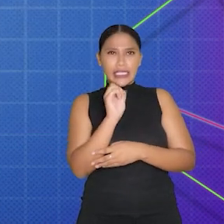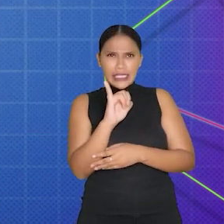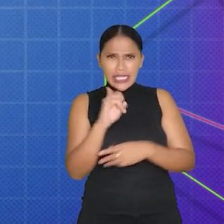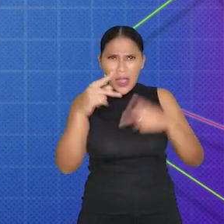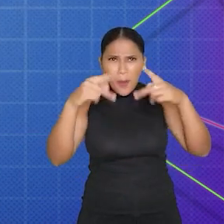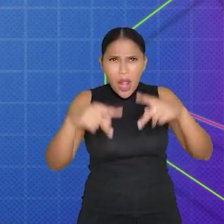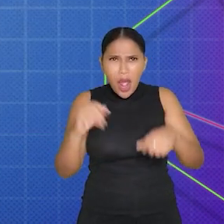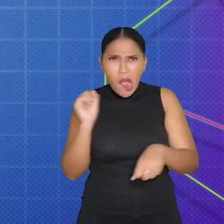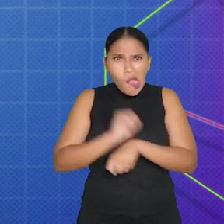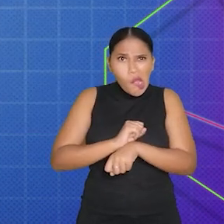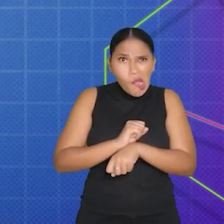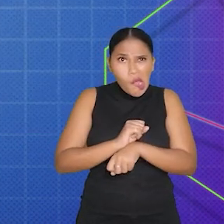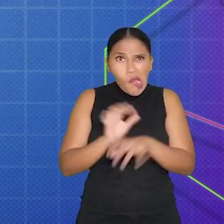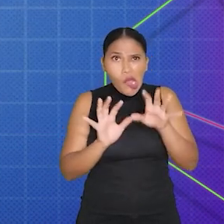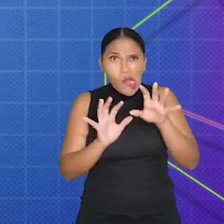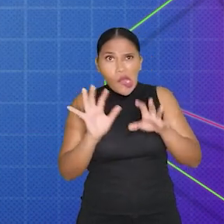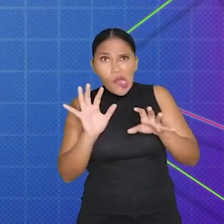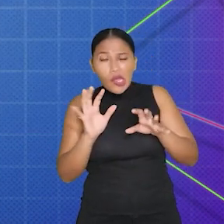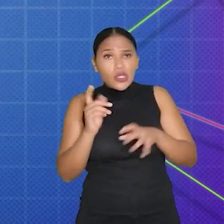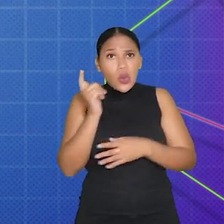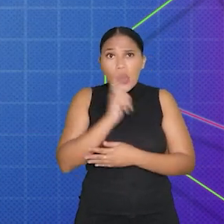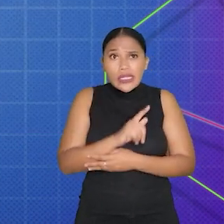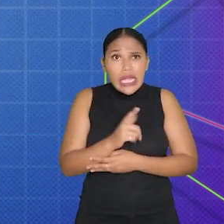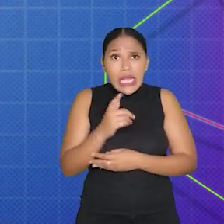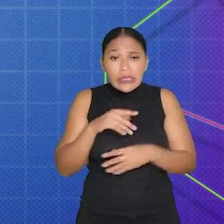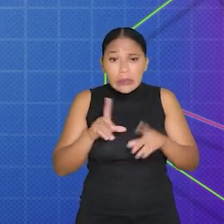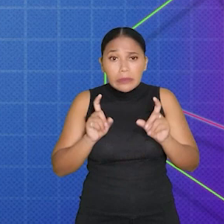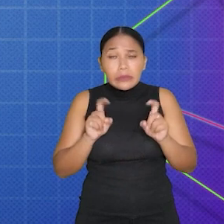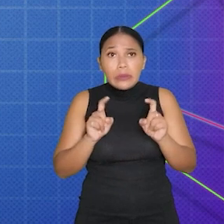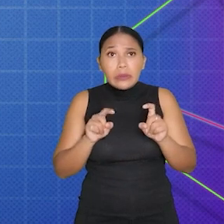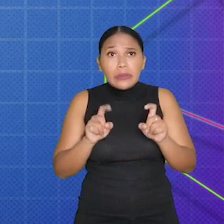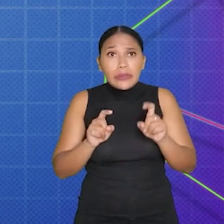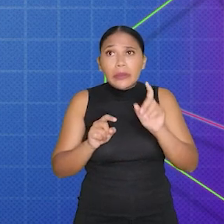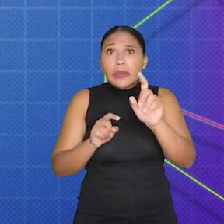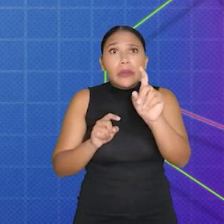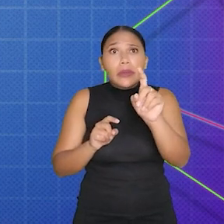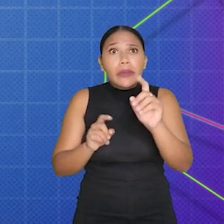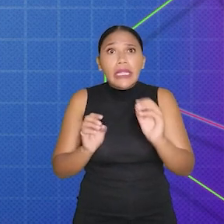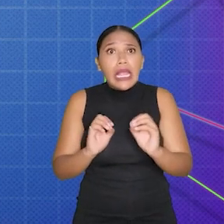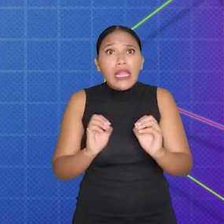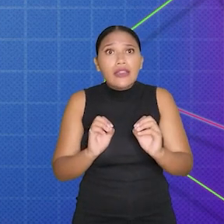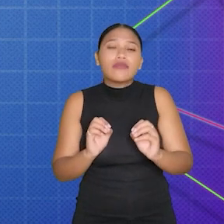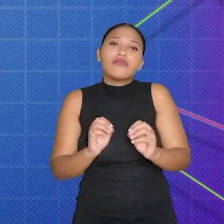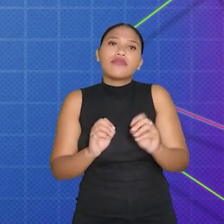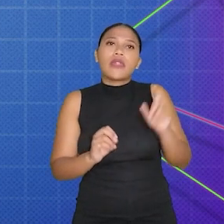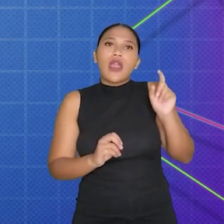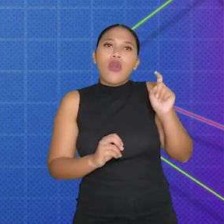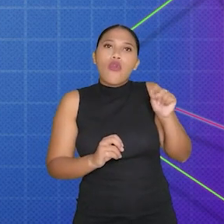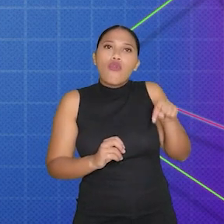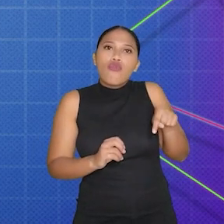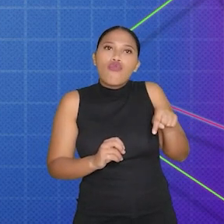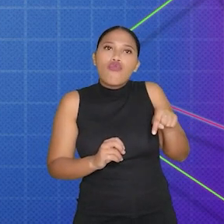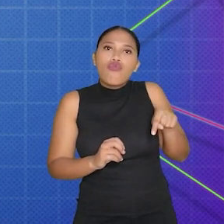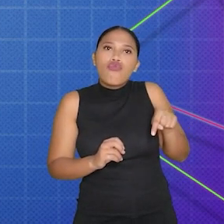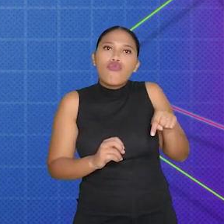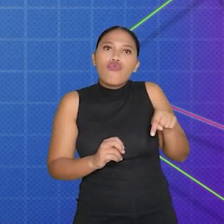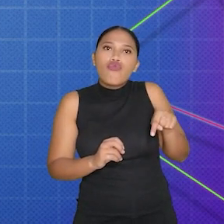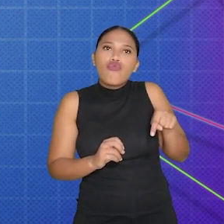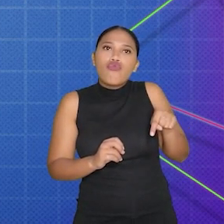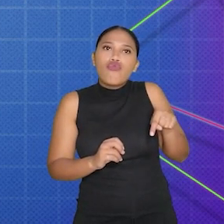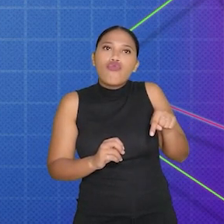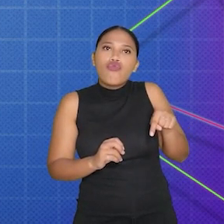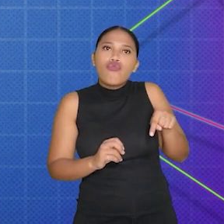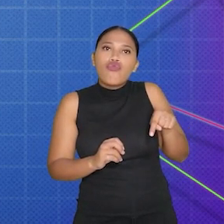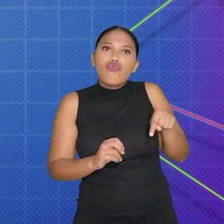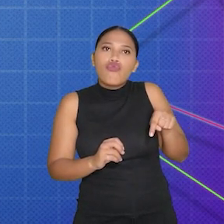Botão de energia. Se o programa estiver travado ou congelado e você não conseguir acessar o gerenciador de tarefas, pressione e segure o botão de